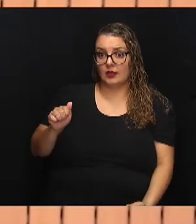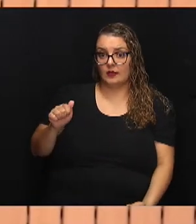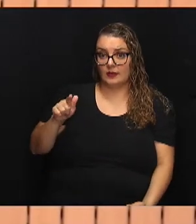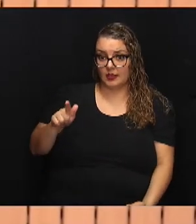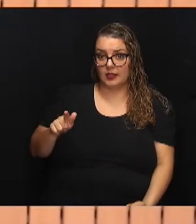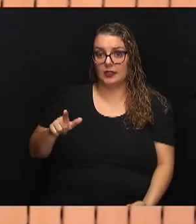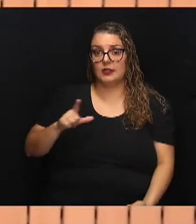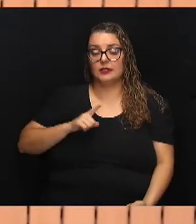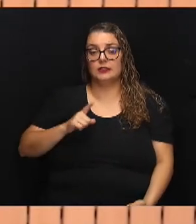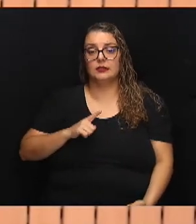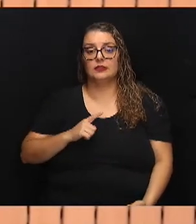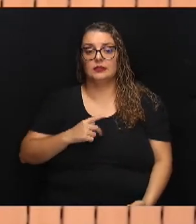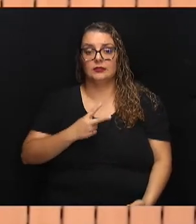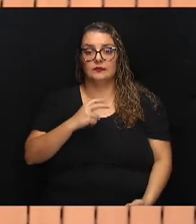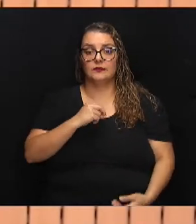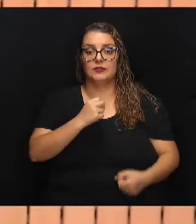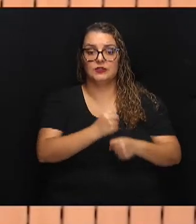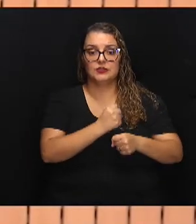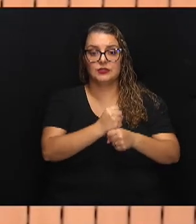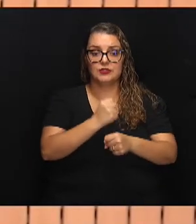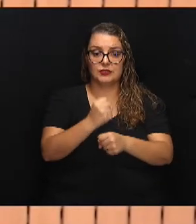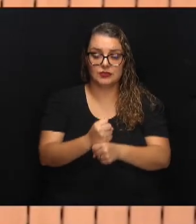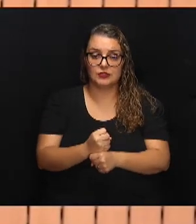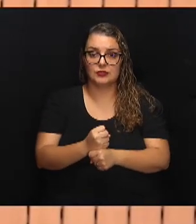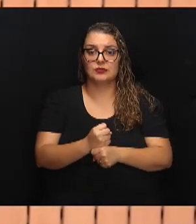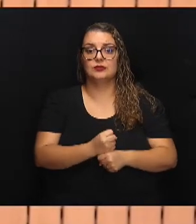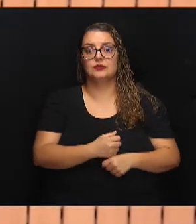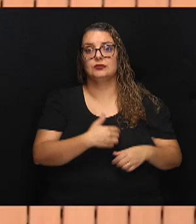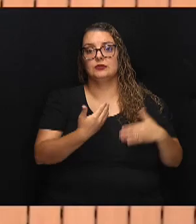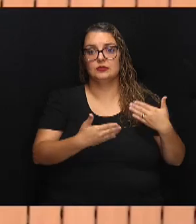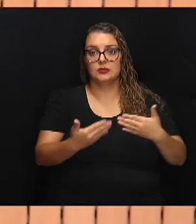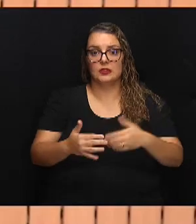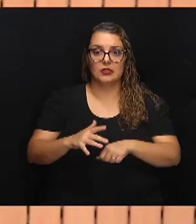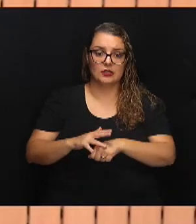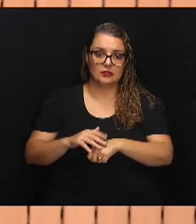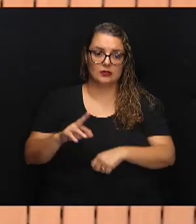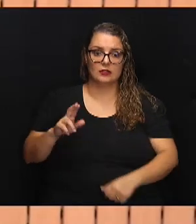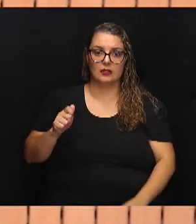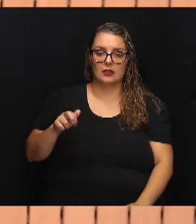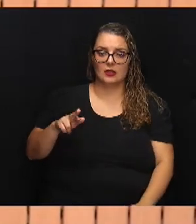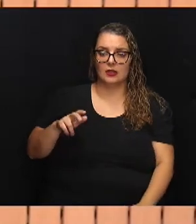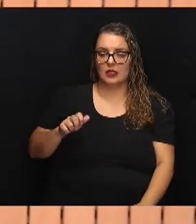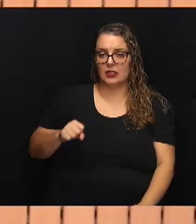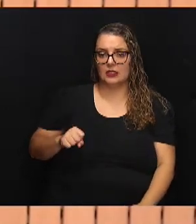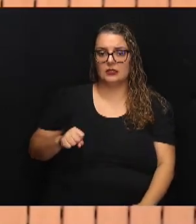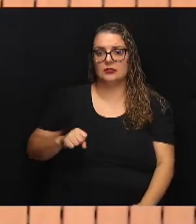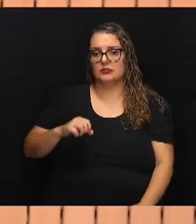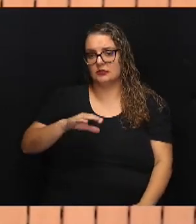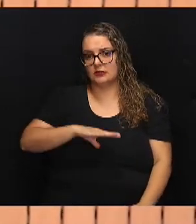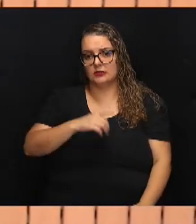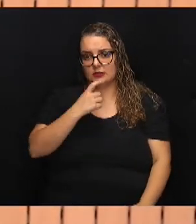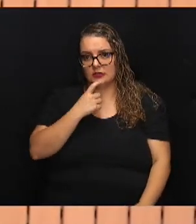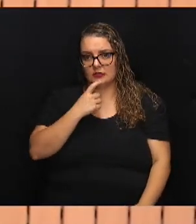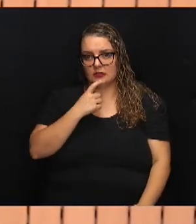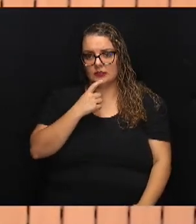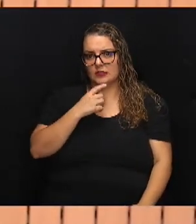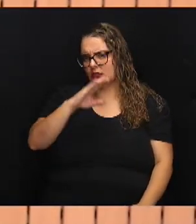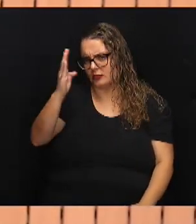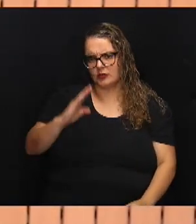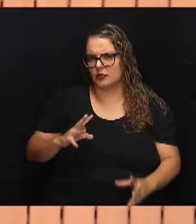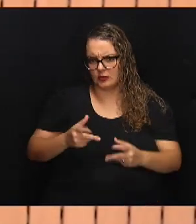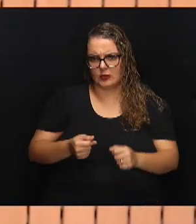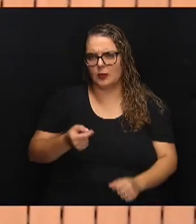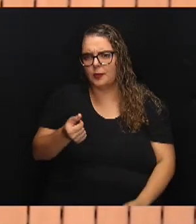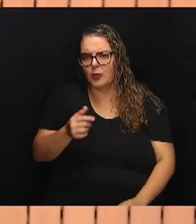de trajetória, numa época em que as doenças raras aqui em Campinas e no Brasil em geral era pouquíssimo conhecida. A gente